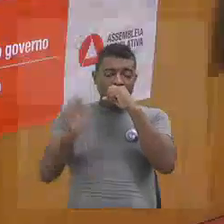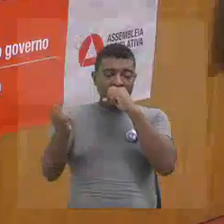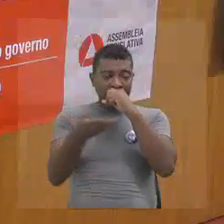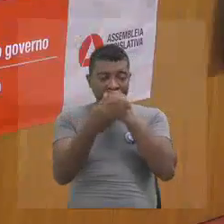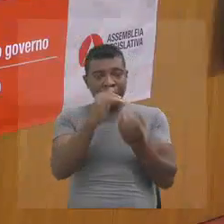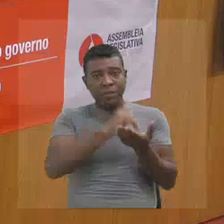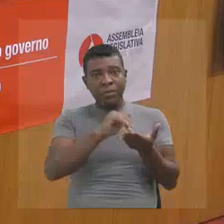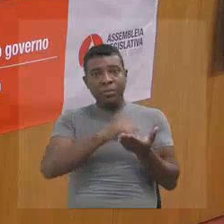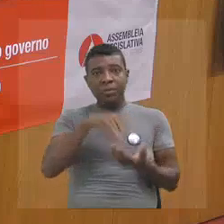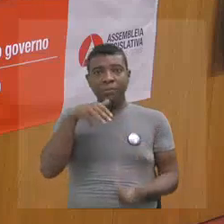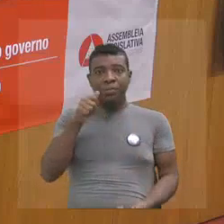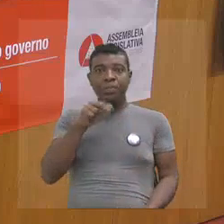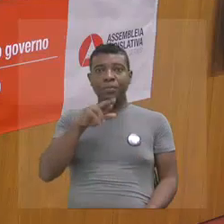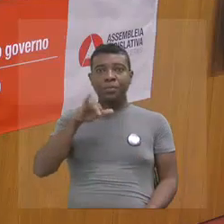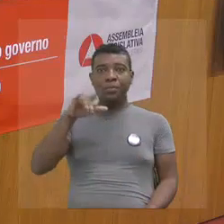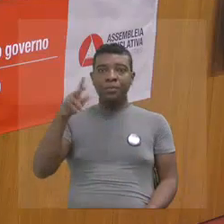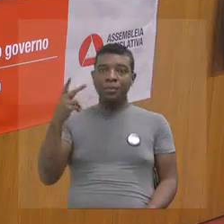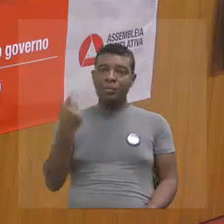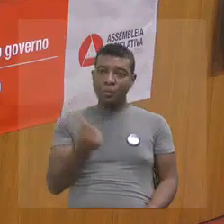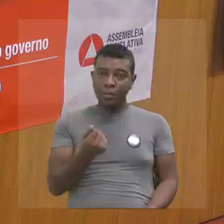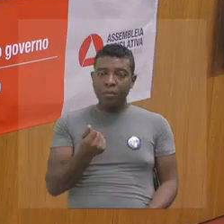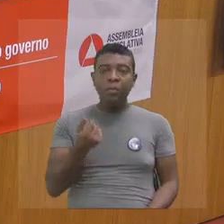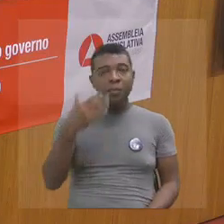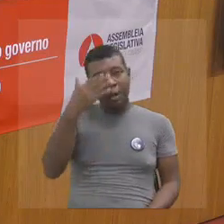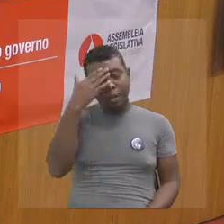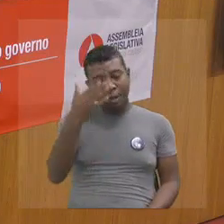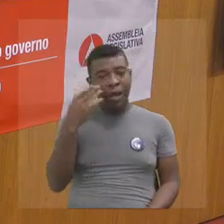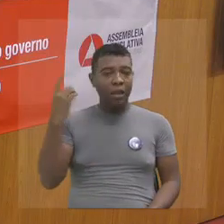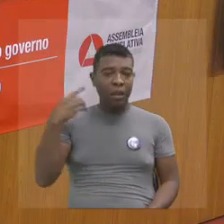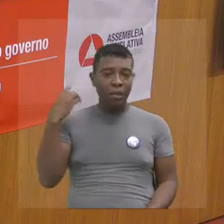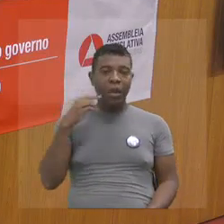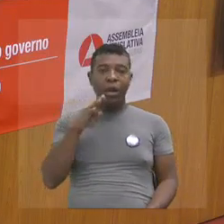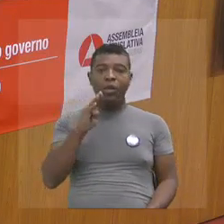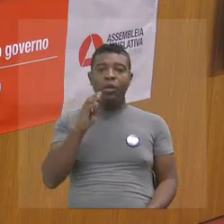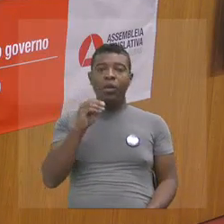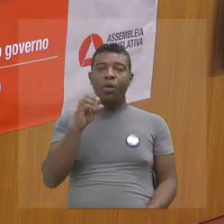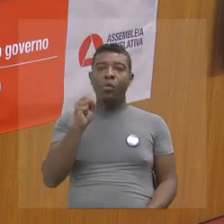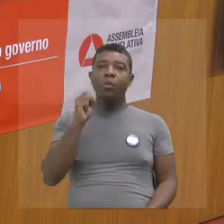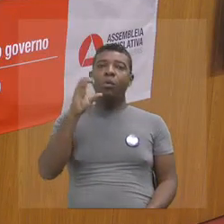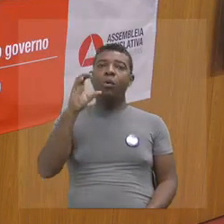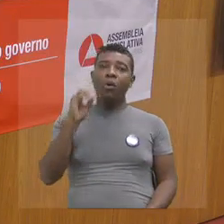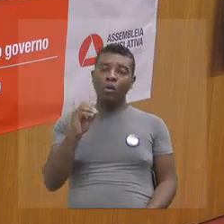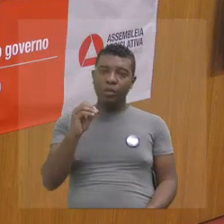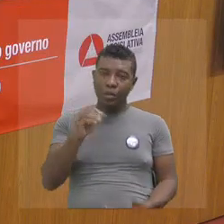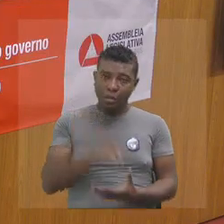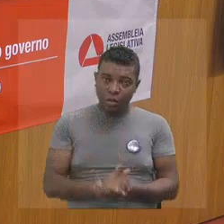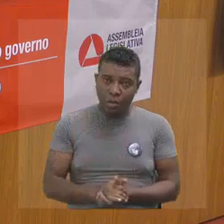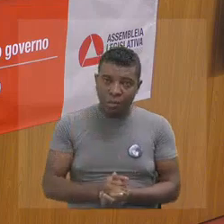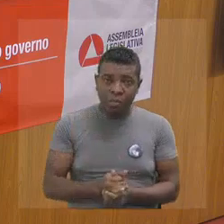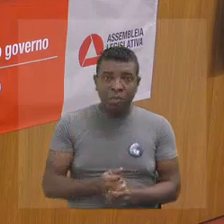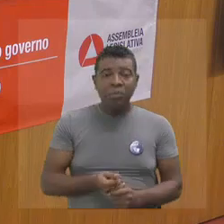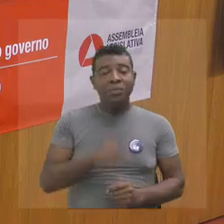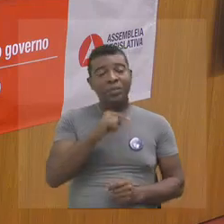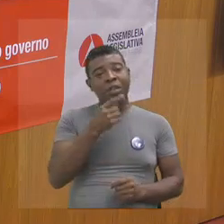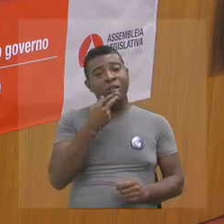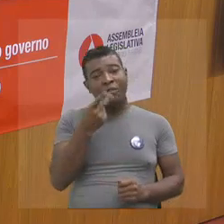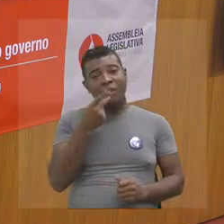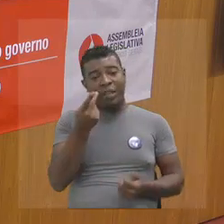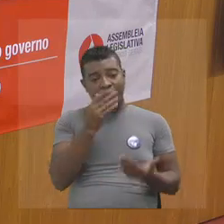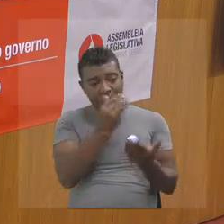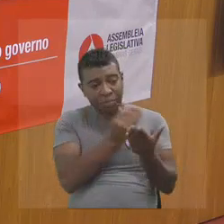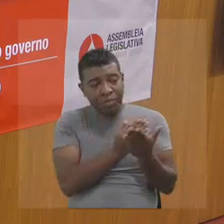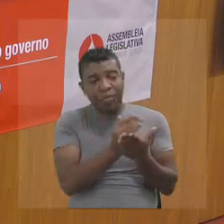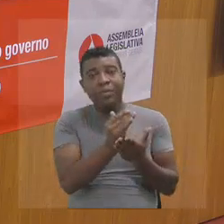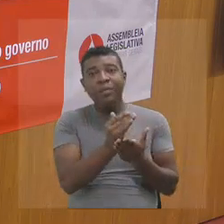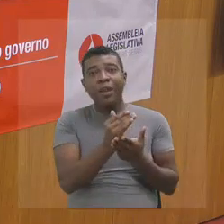Obrigado Deputado de todos Obrigado Deputado Bosco pelas suas considerações primeiro sobre a sua fase introdutória deputada eu